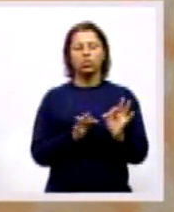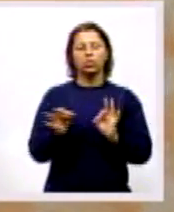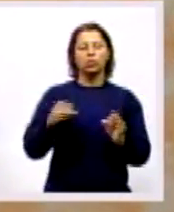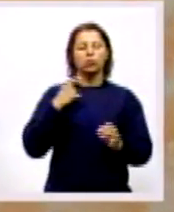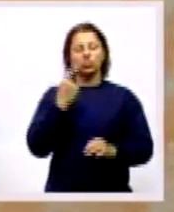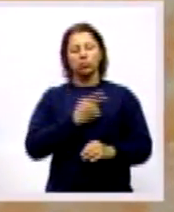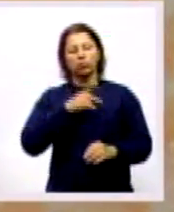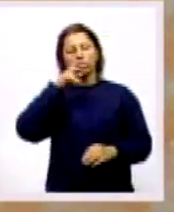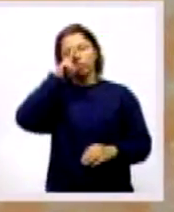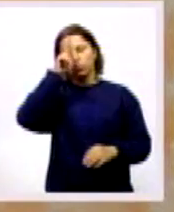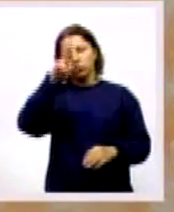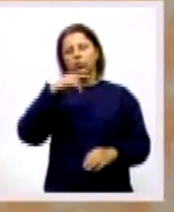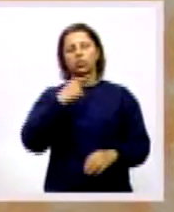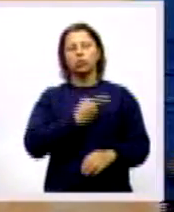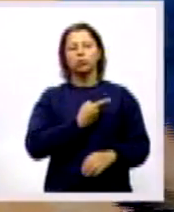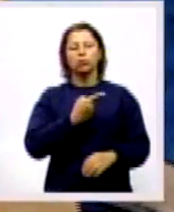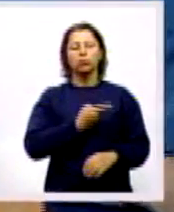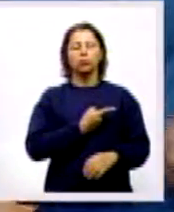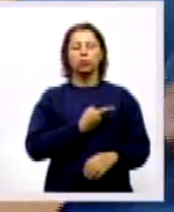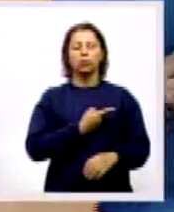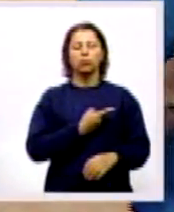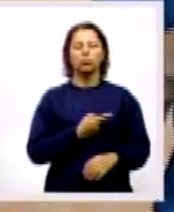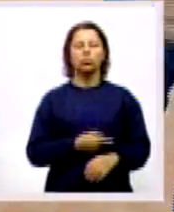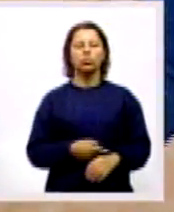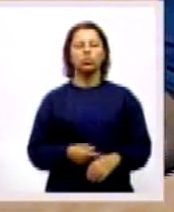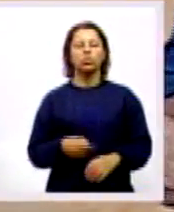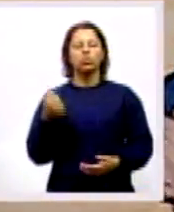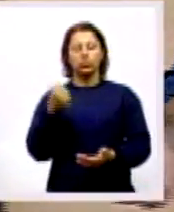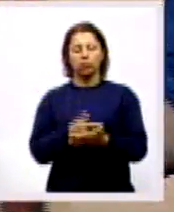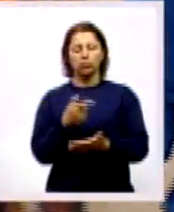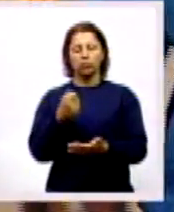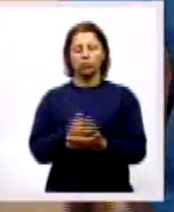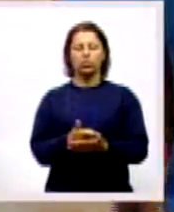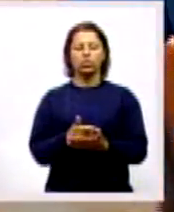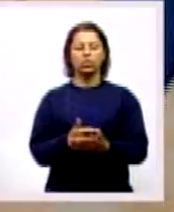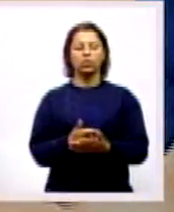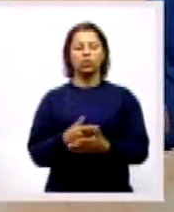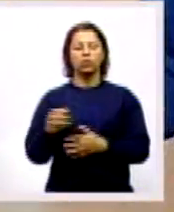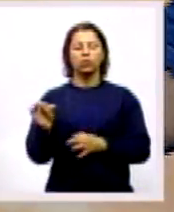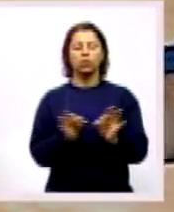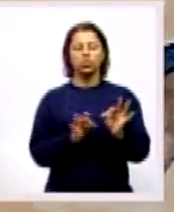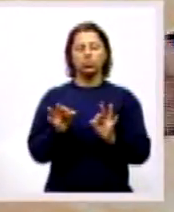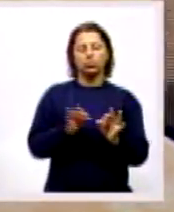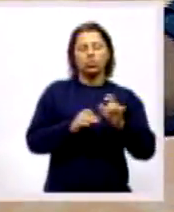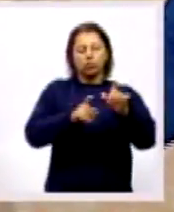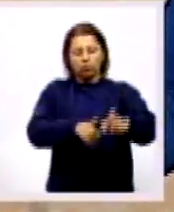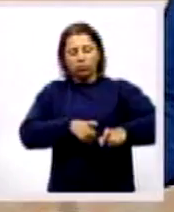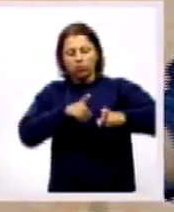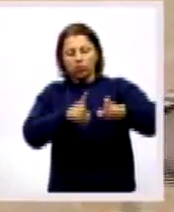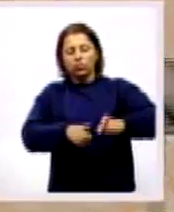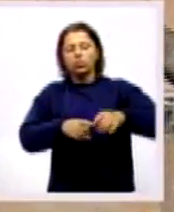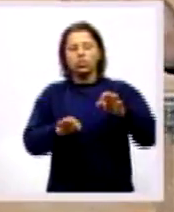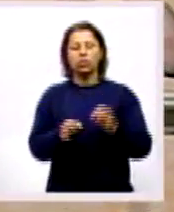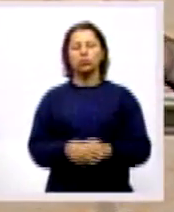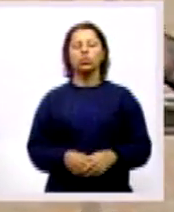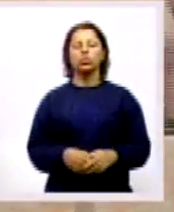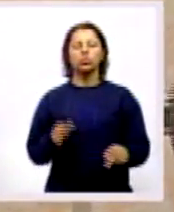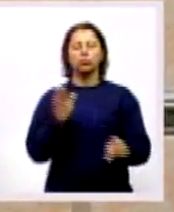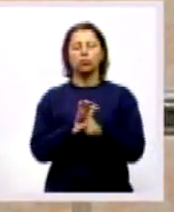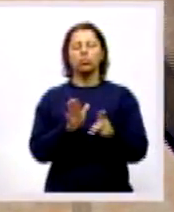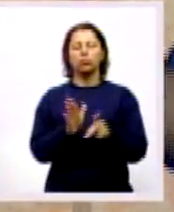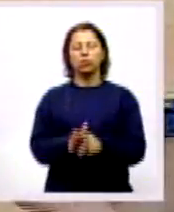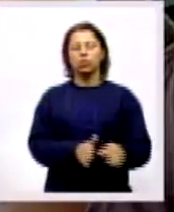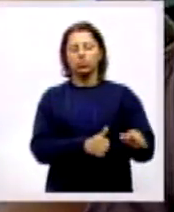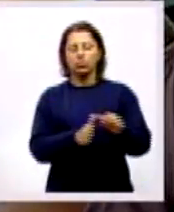nossas forças, as nossas moedinhas, para comprar algumas foices, algumas enxadas, que são materiais baratos, que